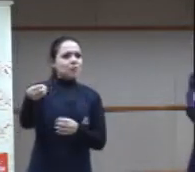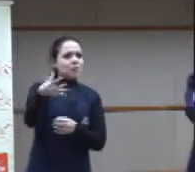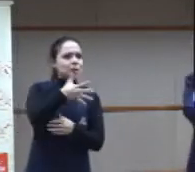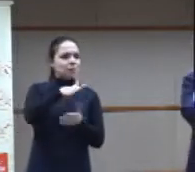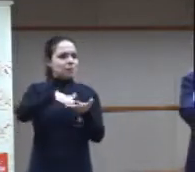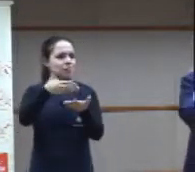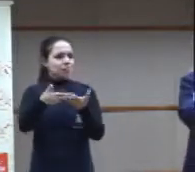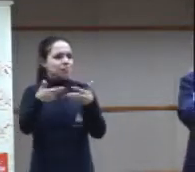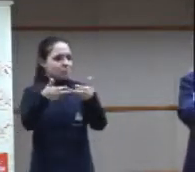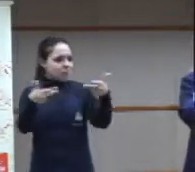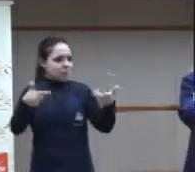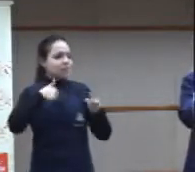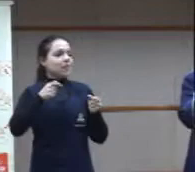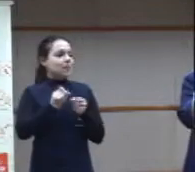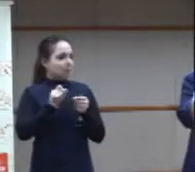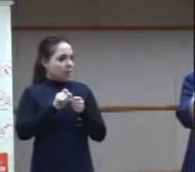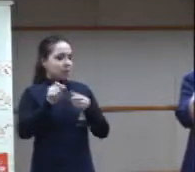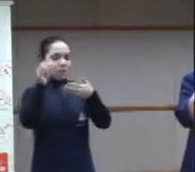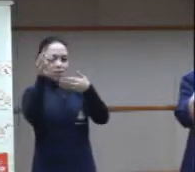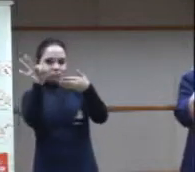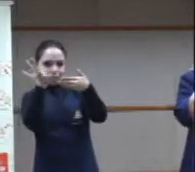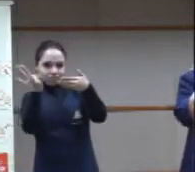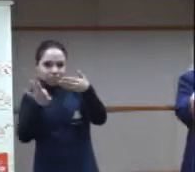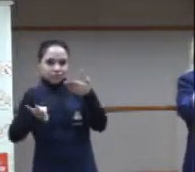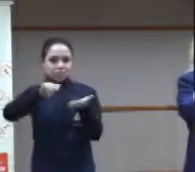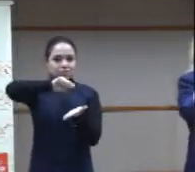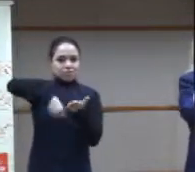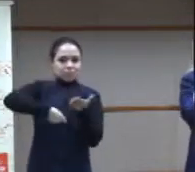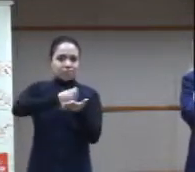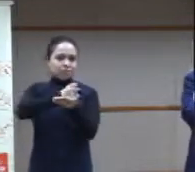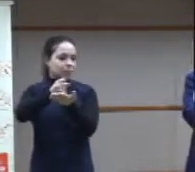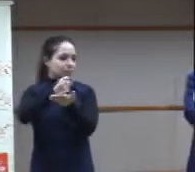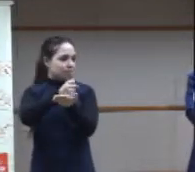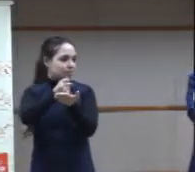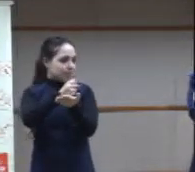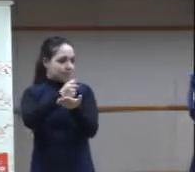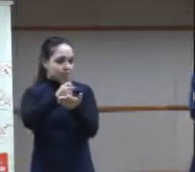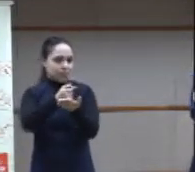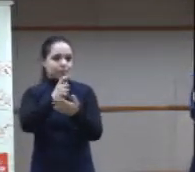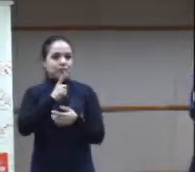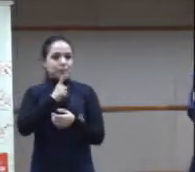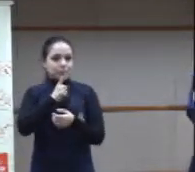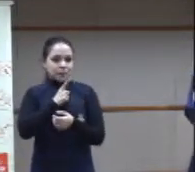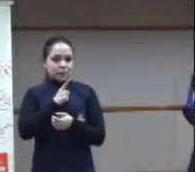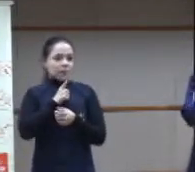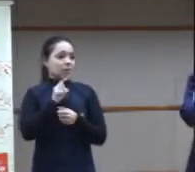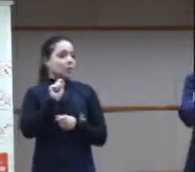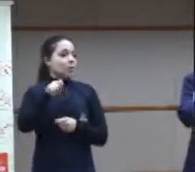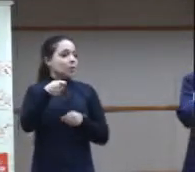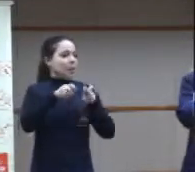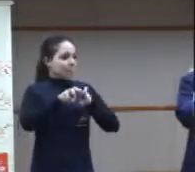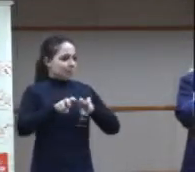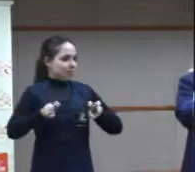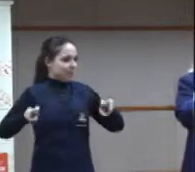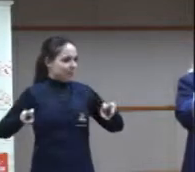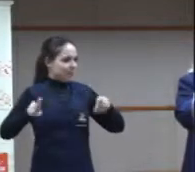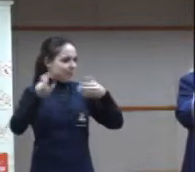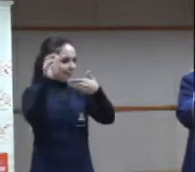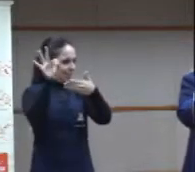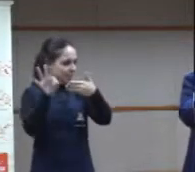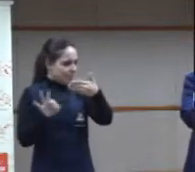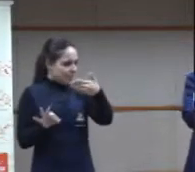intérprete, avaliamos os candidatos. Ele passa por uma banca de avaliação